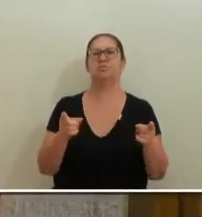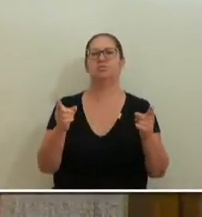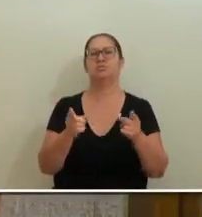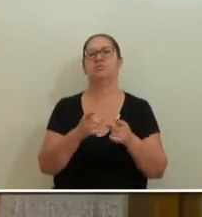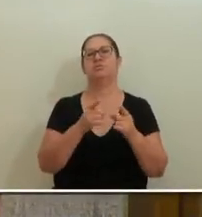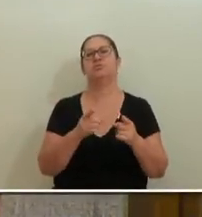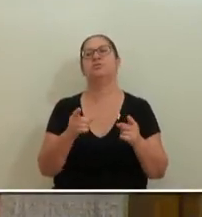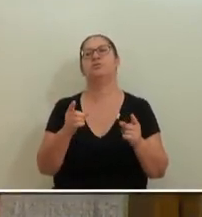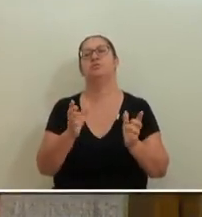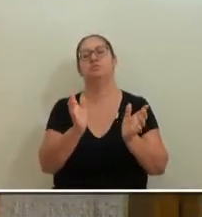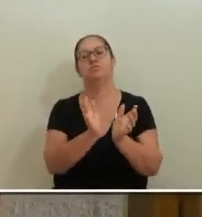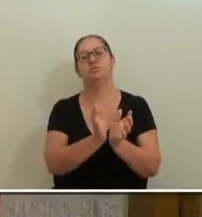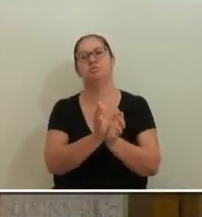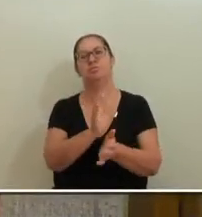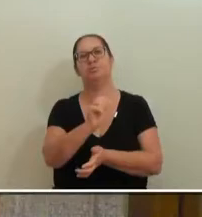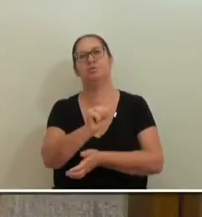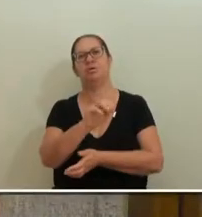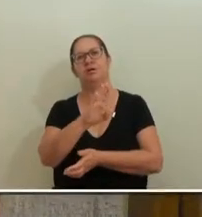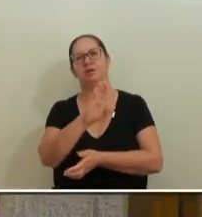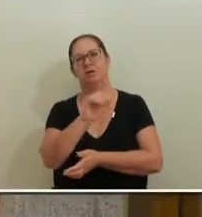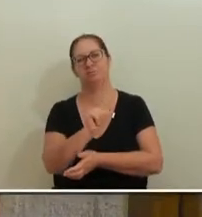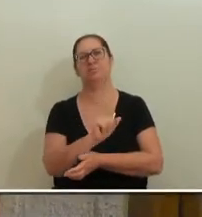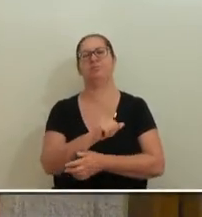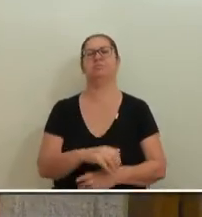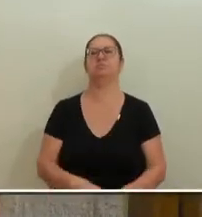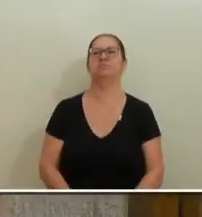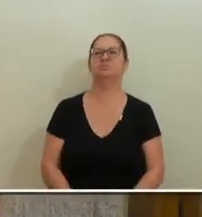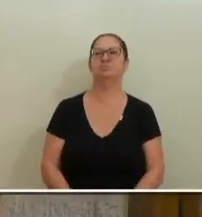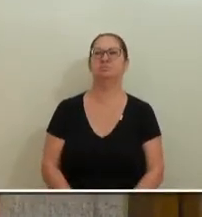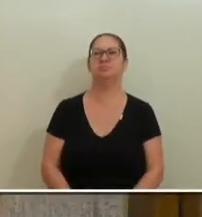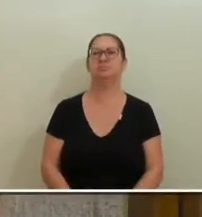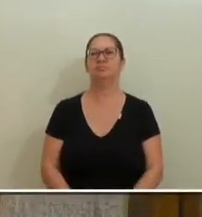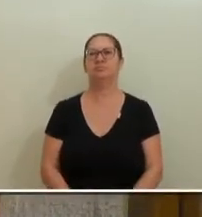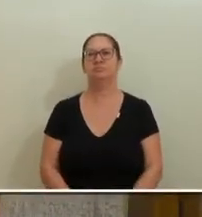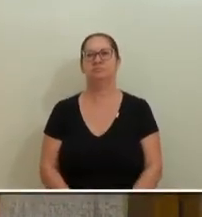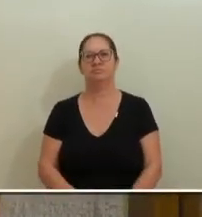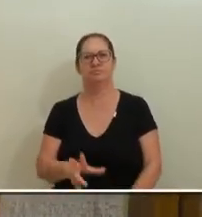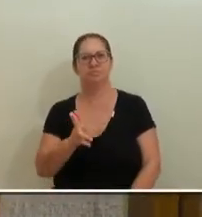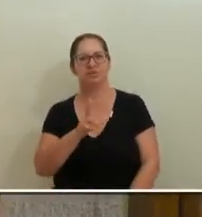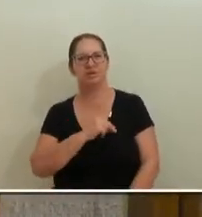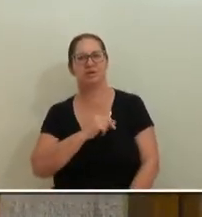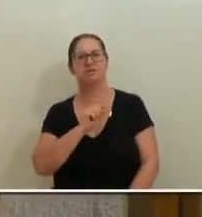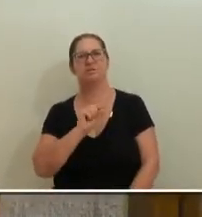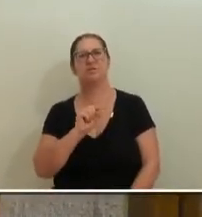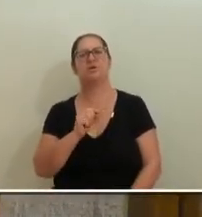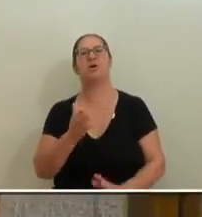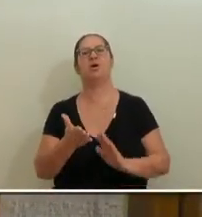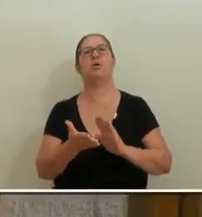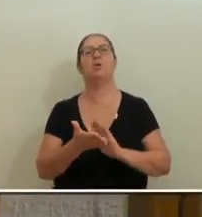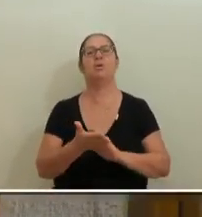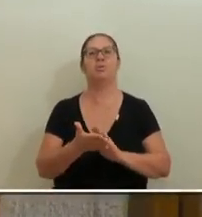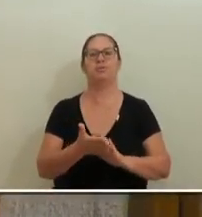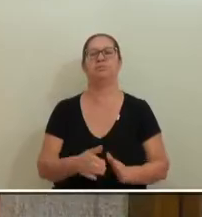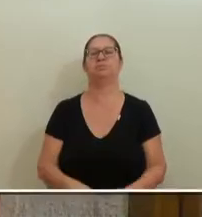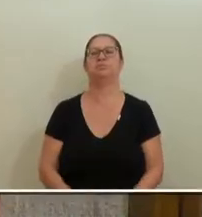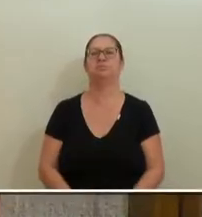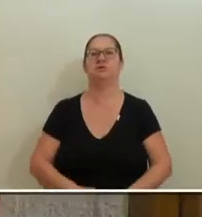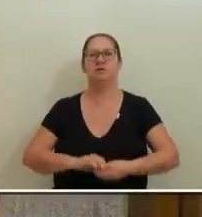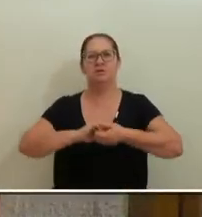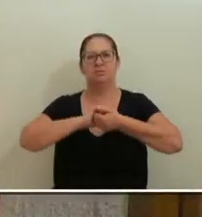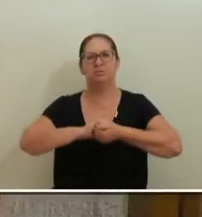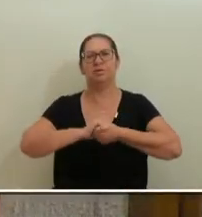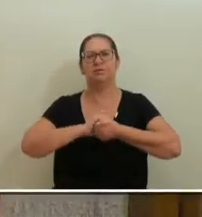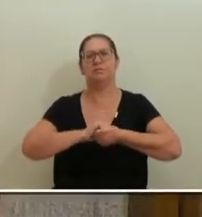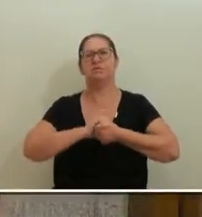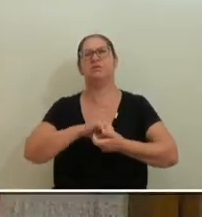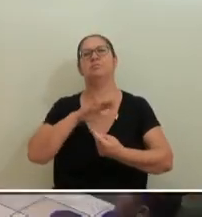ABBA, arranjo por Ron Sebrejetes. Merece nossos mais calorosos aplausos. Parabéns pela